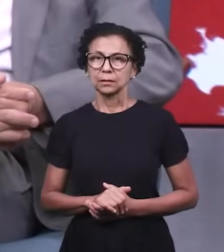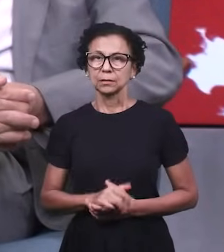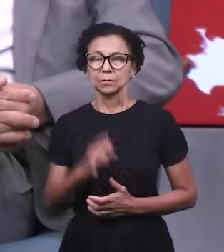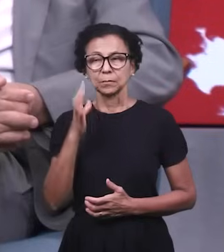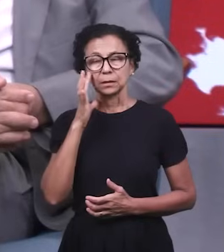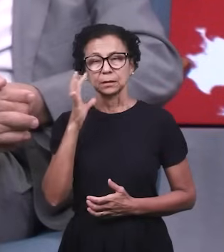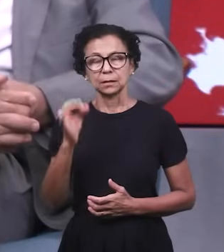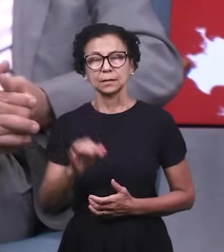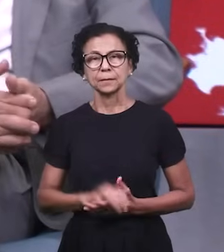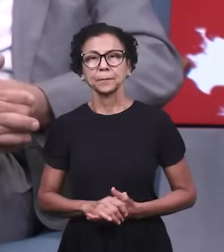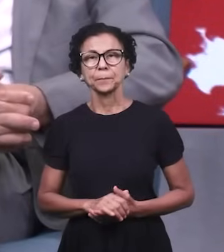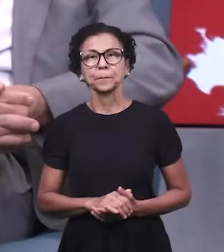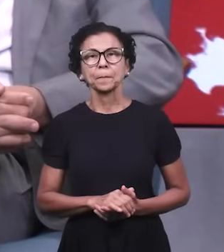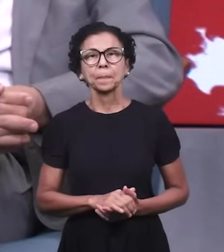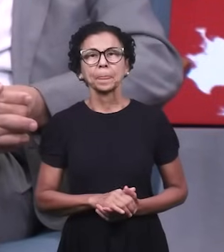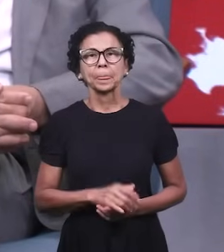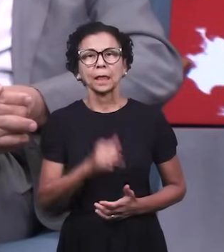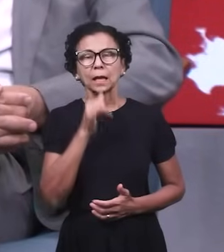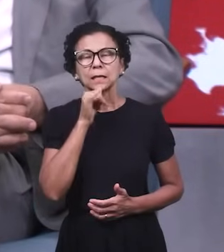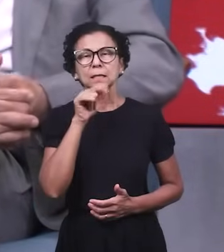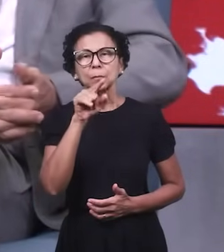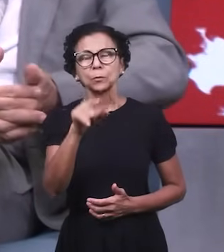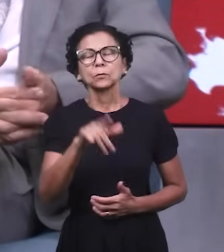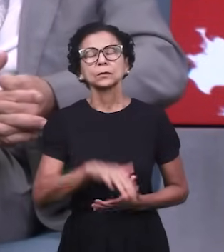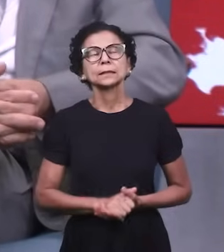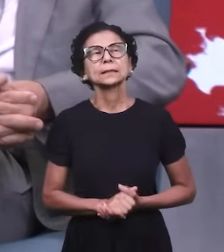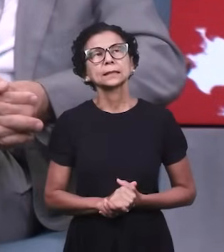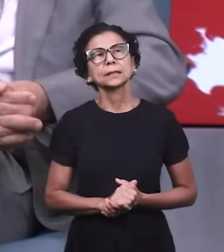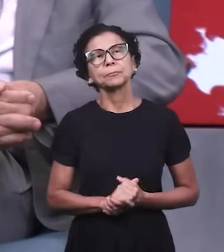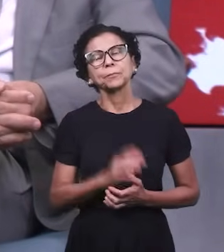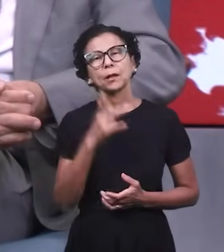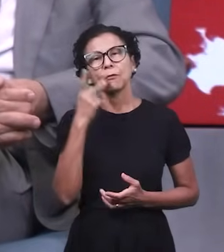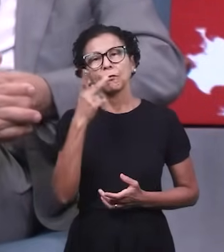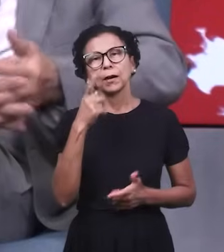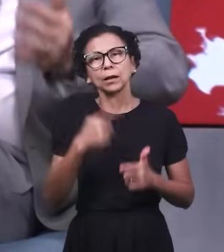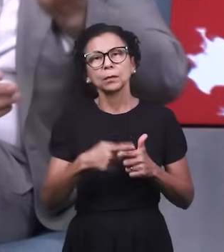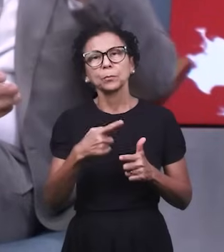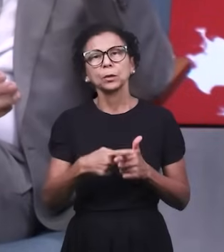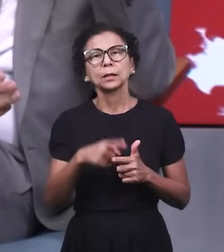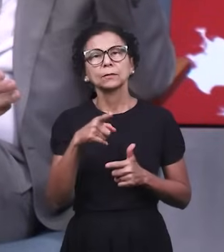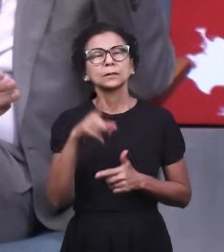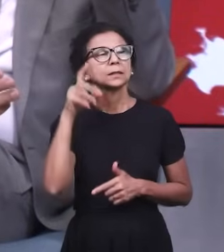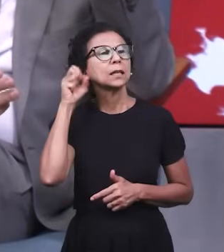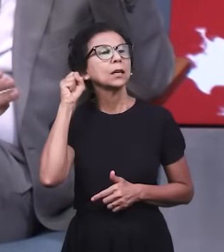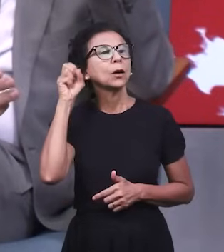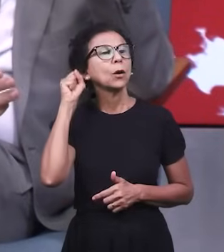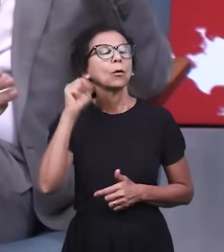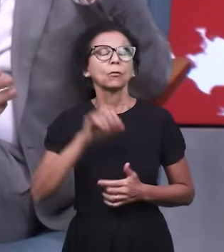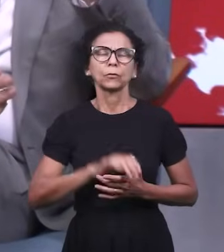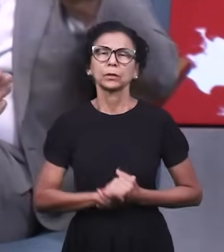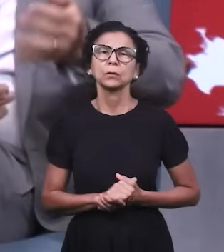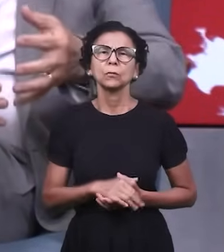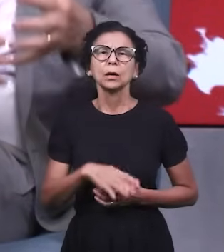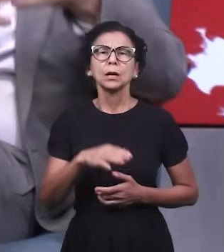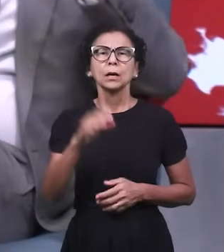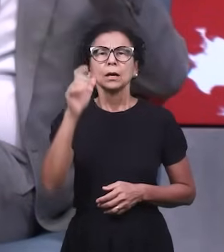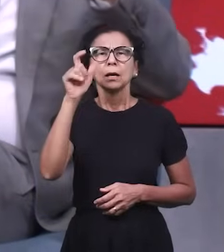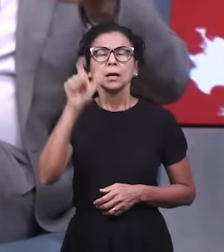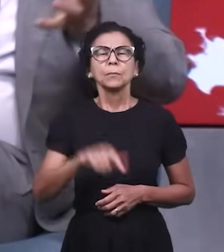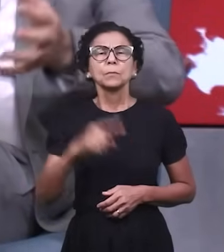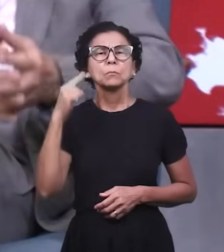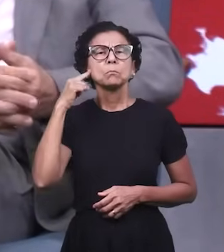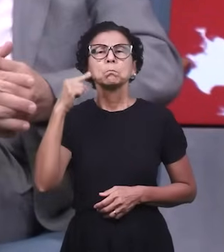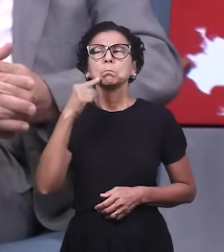ouvir. O surdo não fala. Por que o surdo não fala? Porque ele não aprende a falar, porque